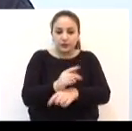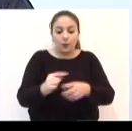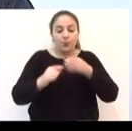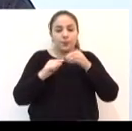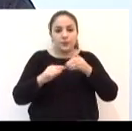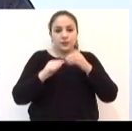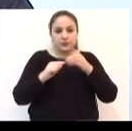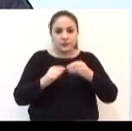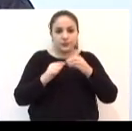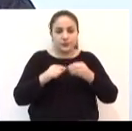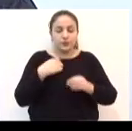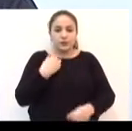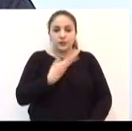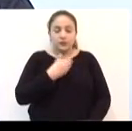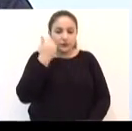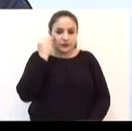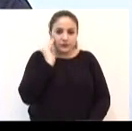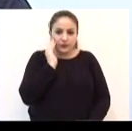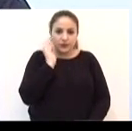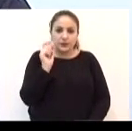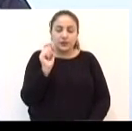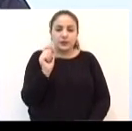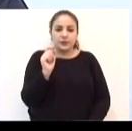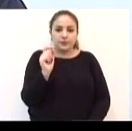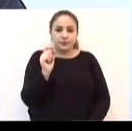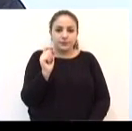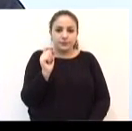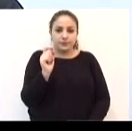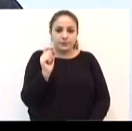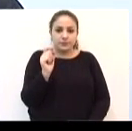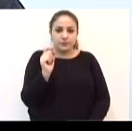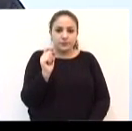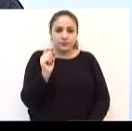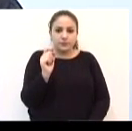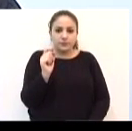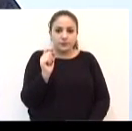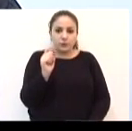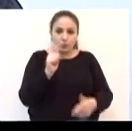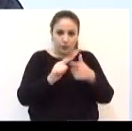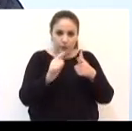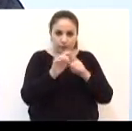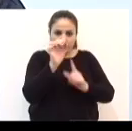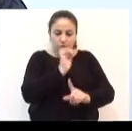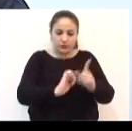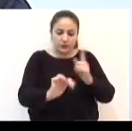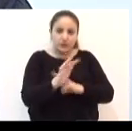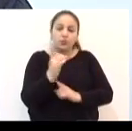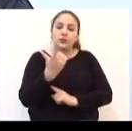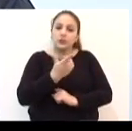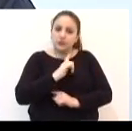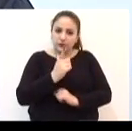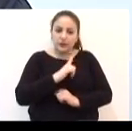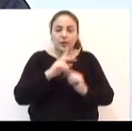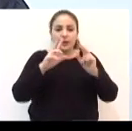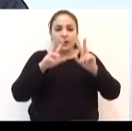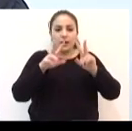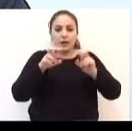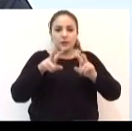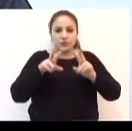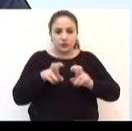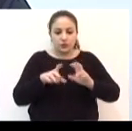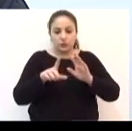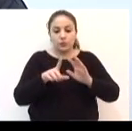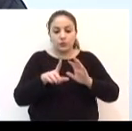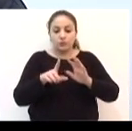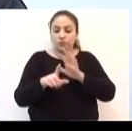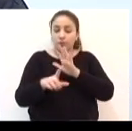principal, assim, que a gente entende é que, apesar de ser um problema social, existe a questão